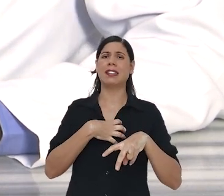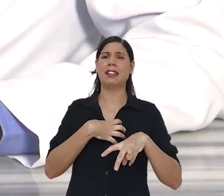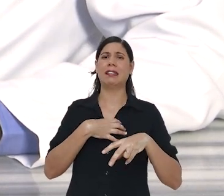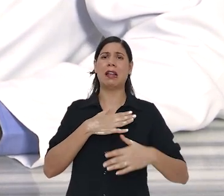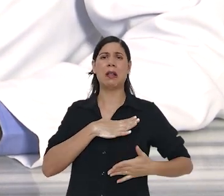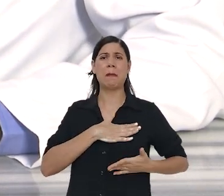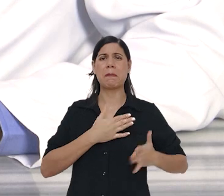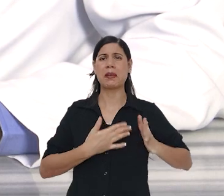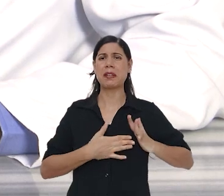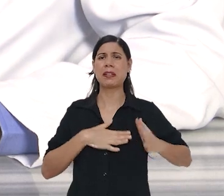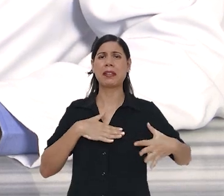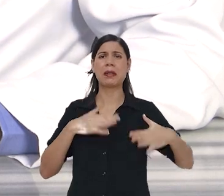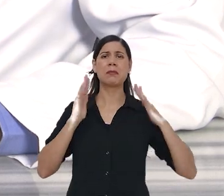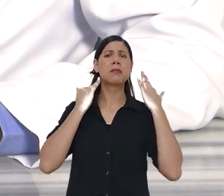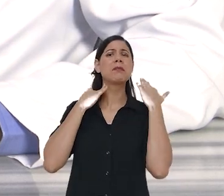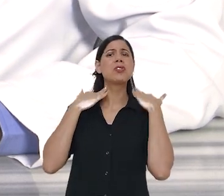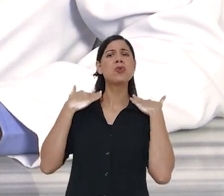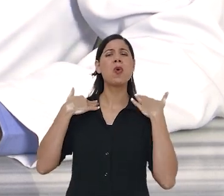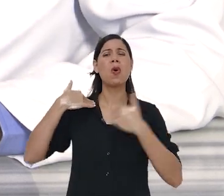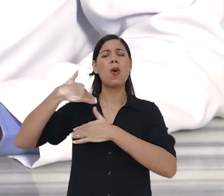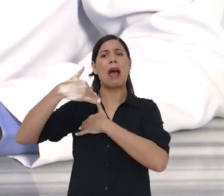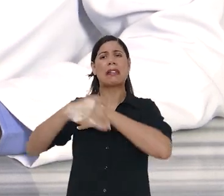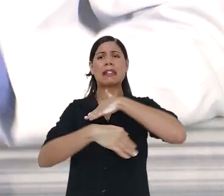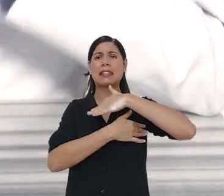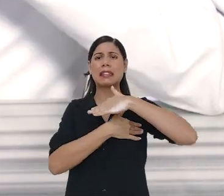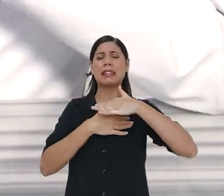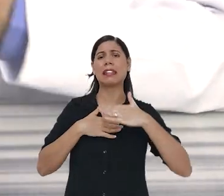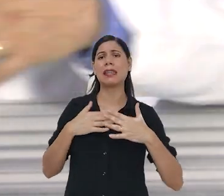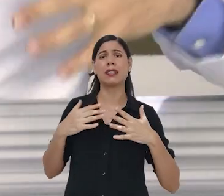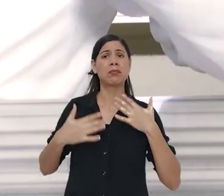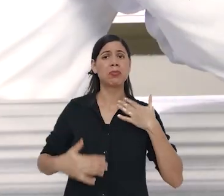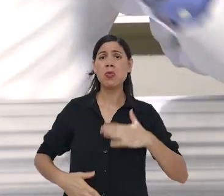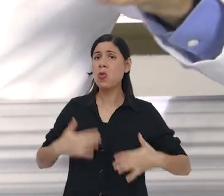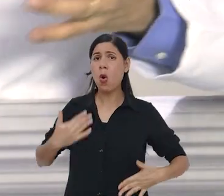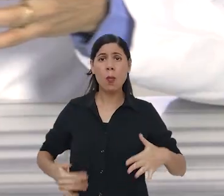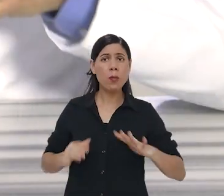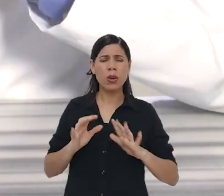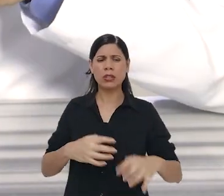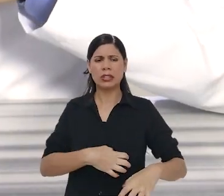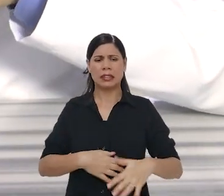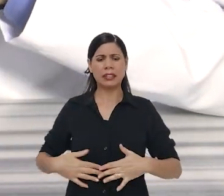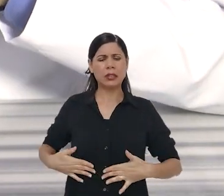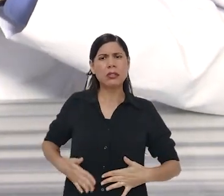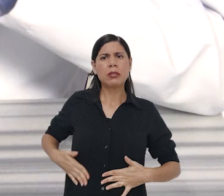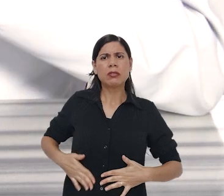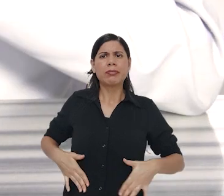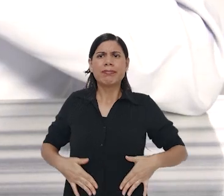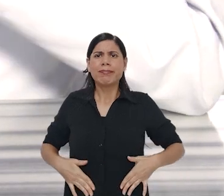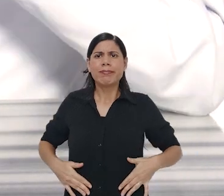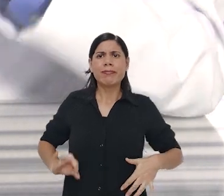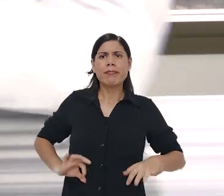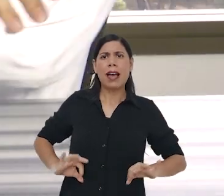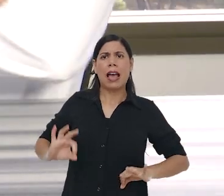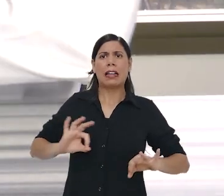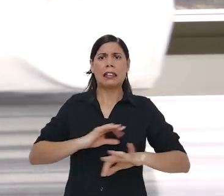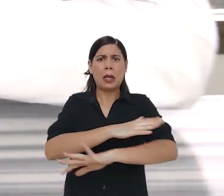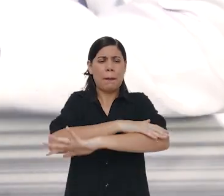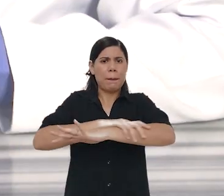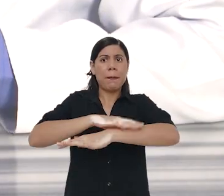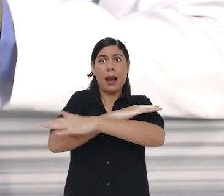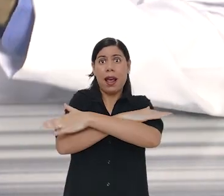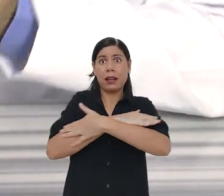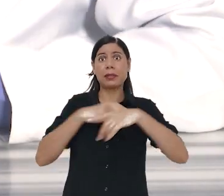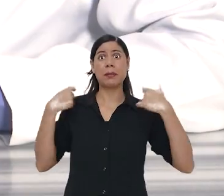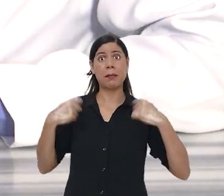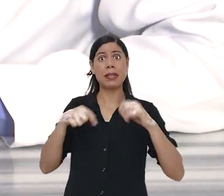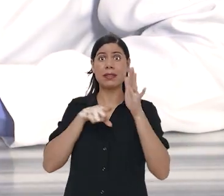diferente na mama, no pescoço, na axila, ou em qualquer parte do corpo, se tinha um caroço na barriga, no braço,